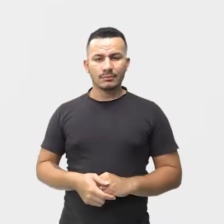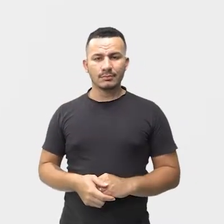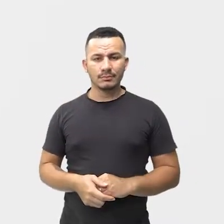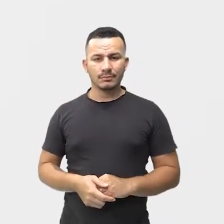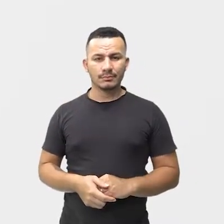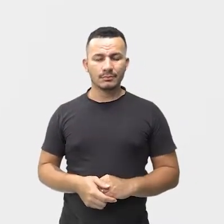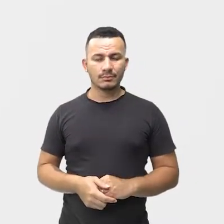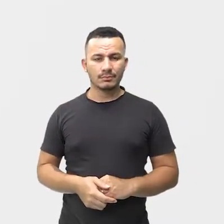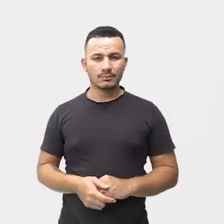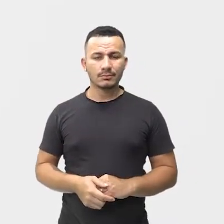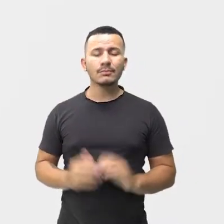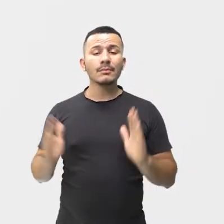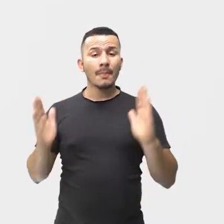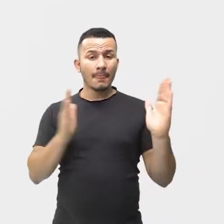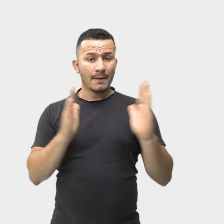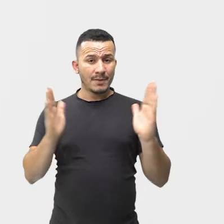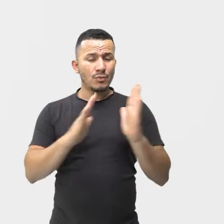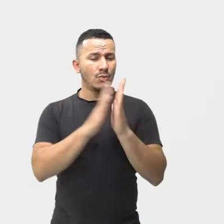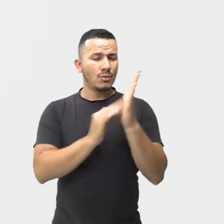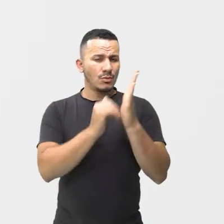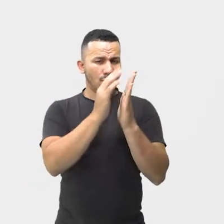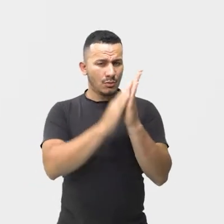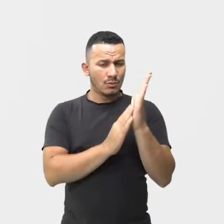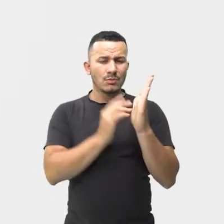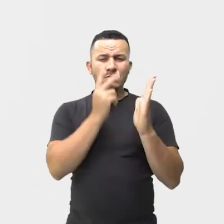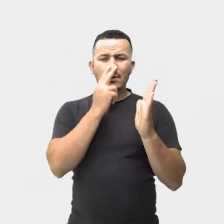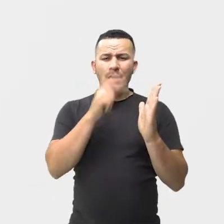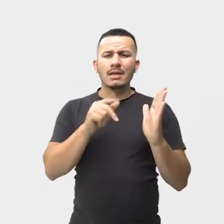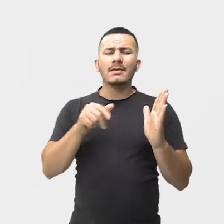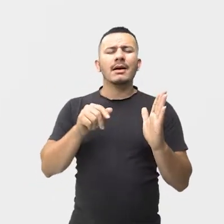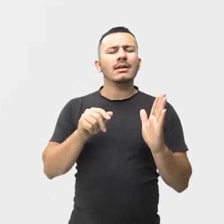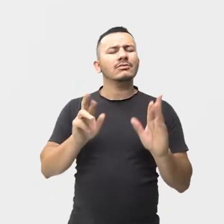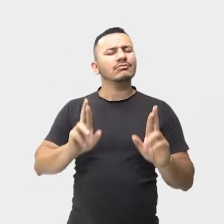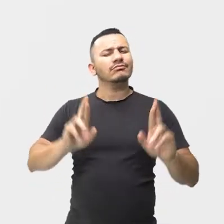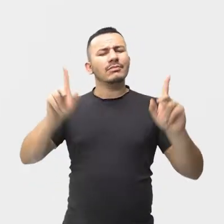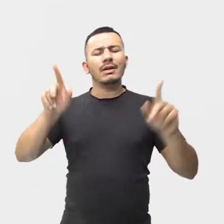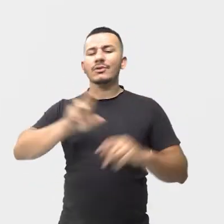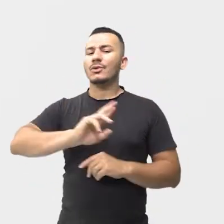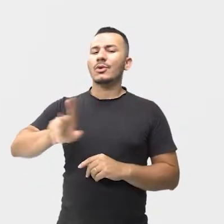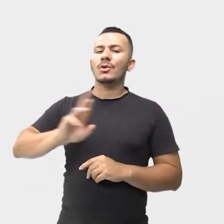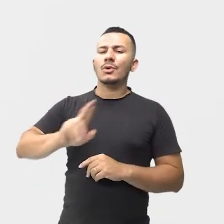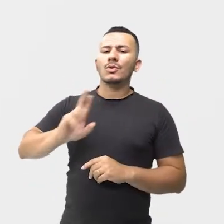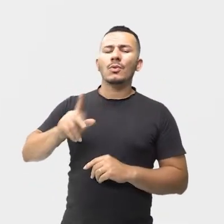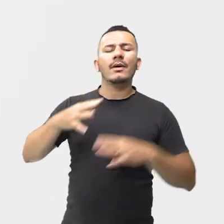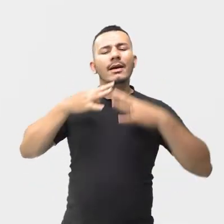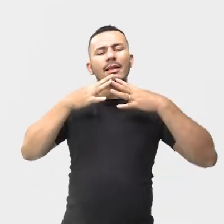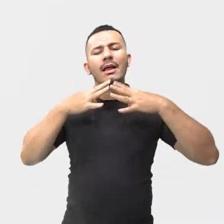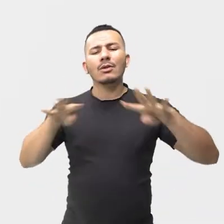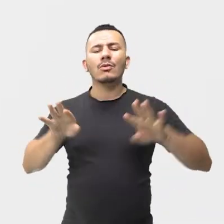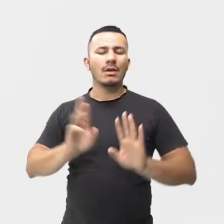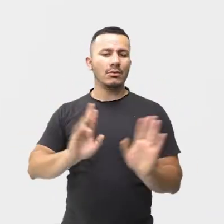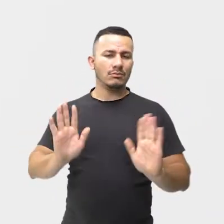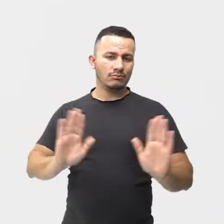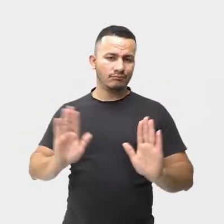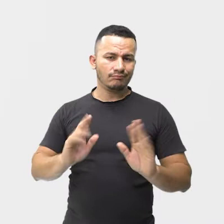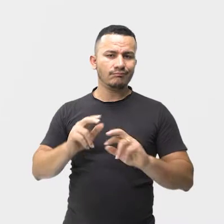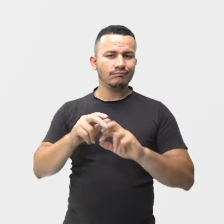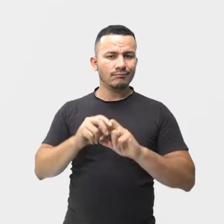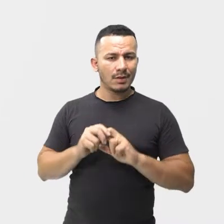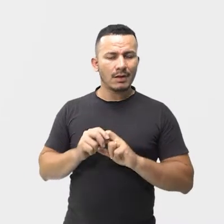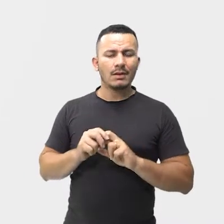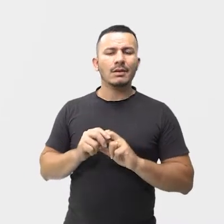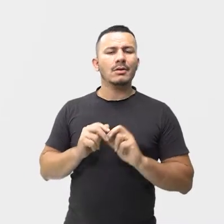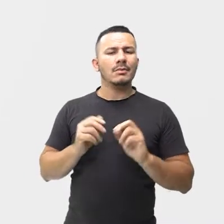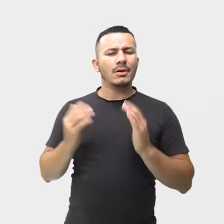Então, a pintura nesse período ficou mais o quê? Estilizada, não era mais uma pintura naturalista como no